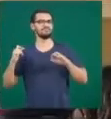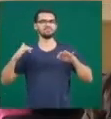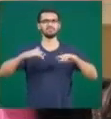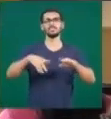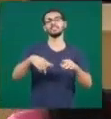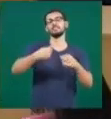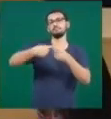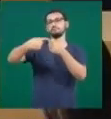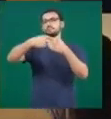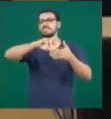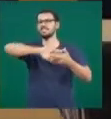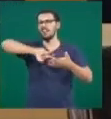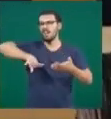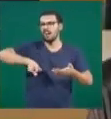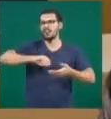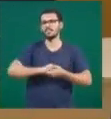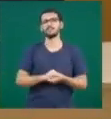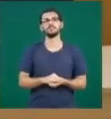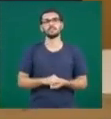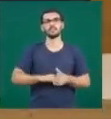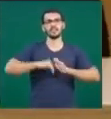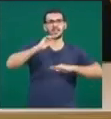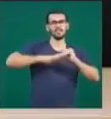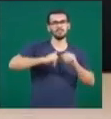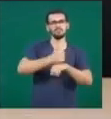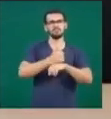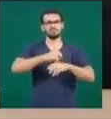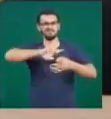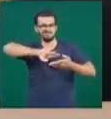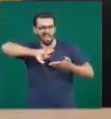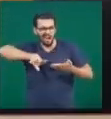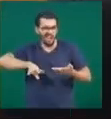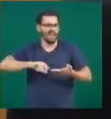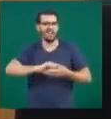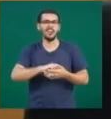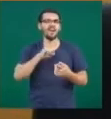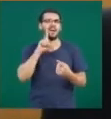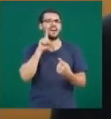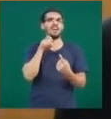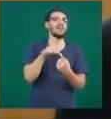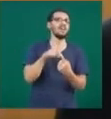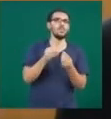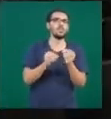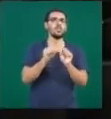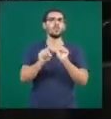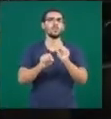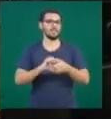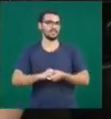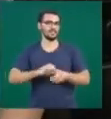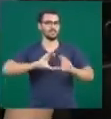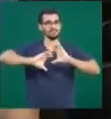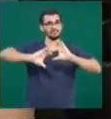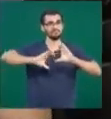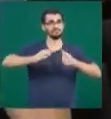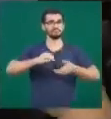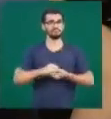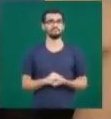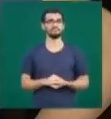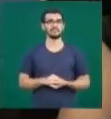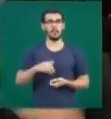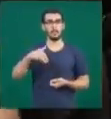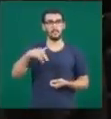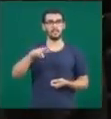Estudantes e profissionais de várias áreas, mas com um interesse em comum: a comunicação. Mariana veio